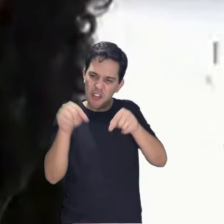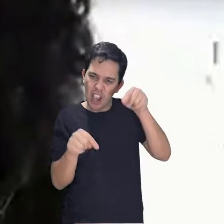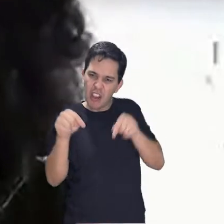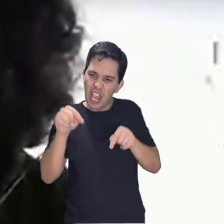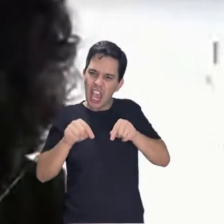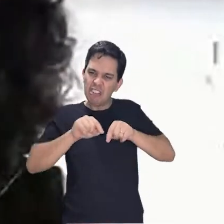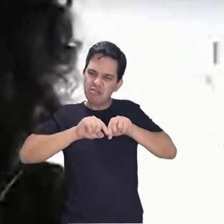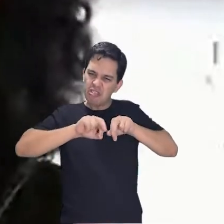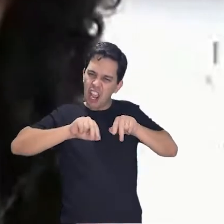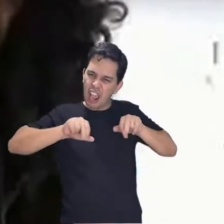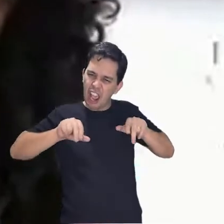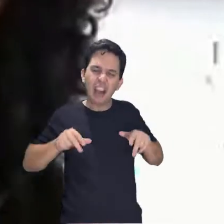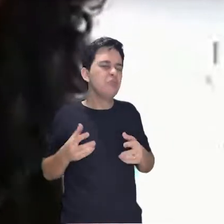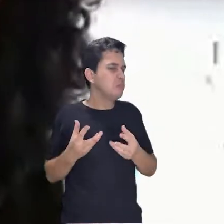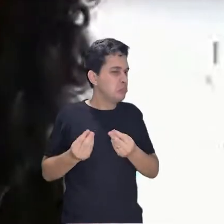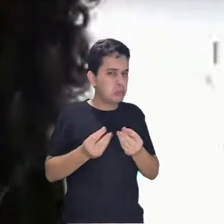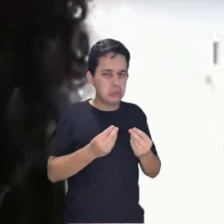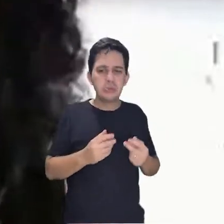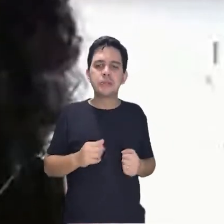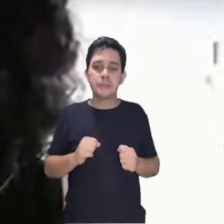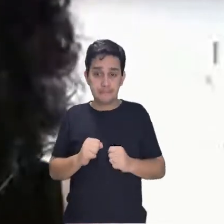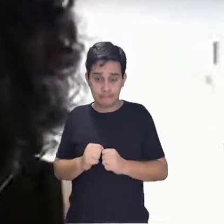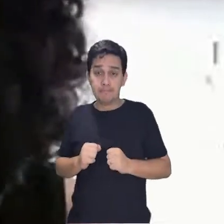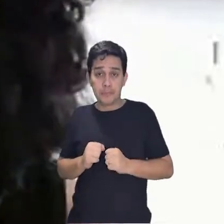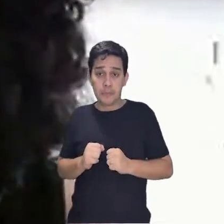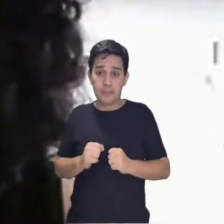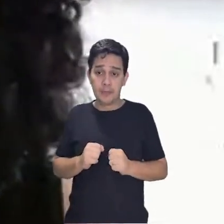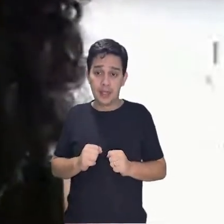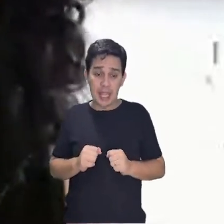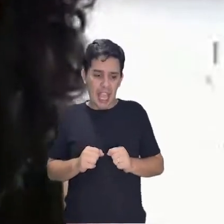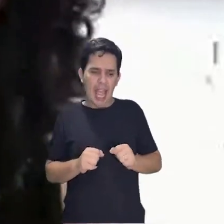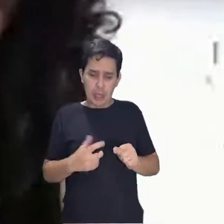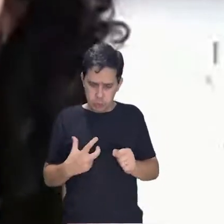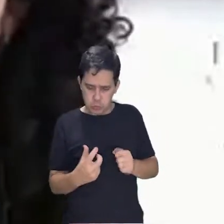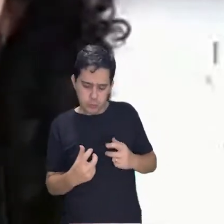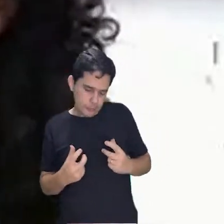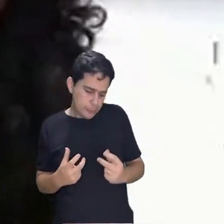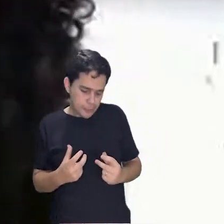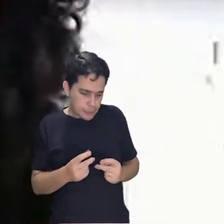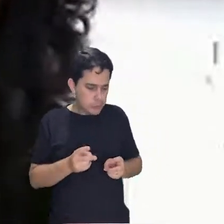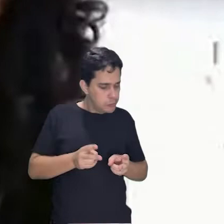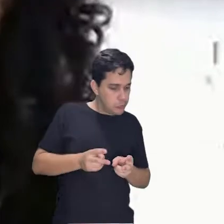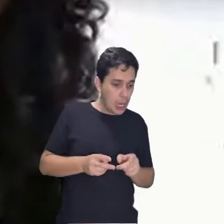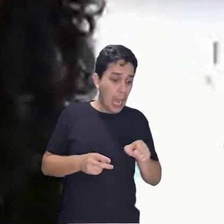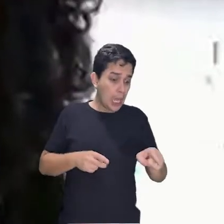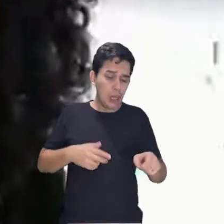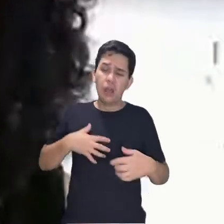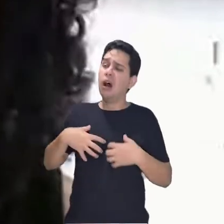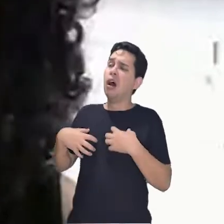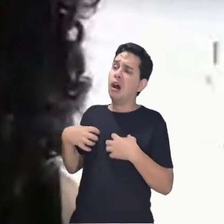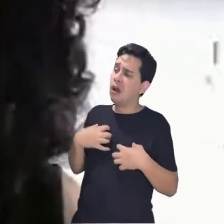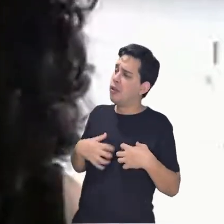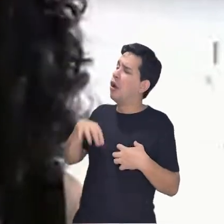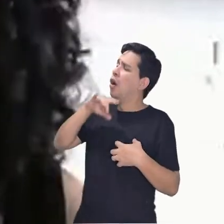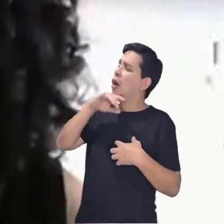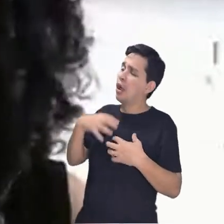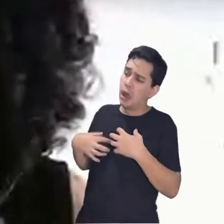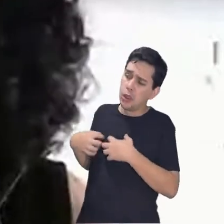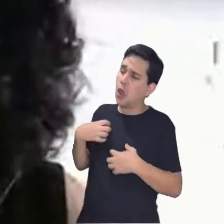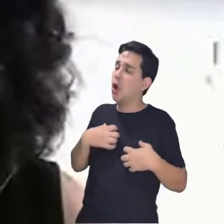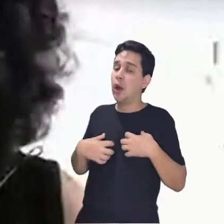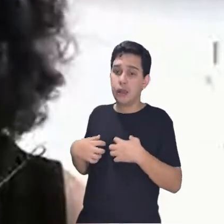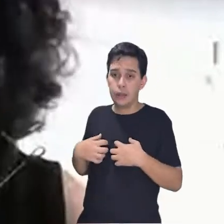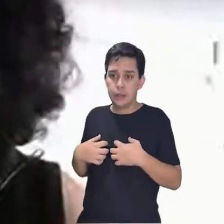Tatiana, inclusive, pelo que a gente retira dos autos, a vítima começou a passar mal durante o procedimento e ela demorou cerca de 2 horas